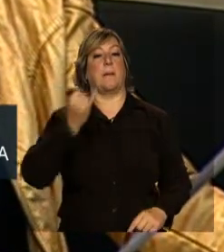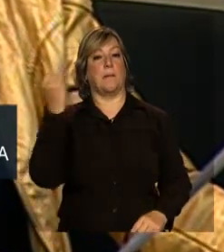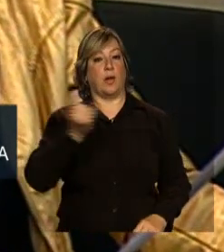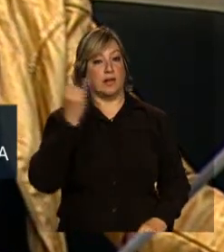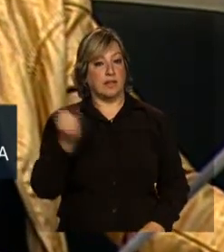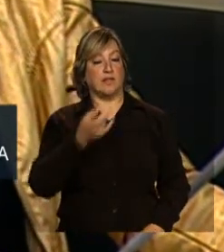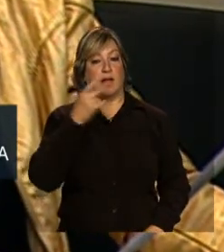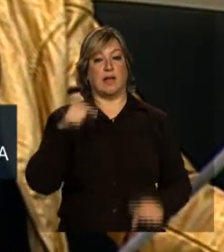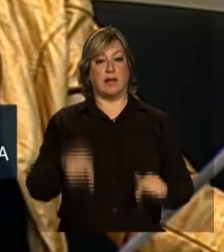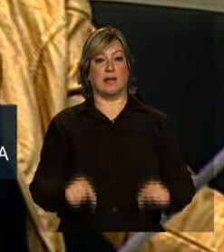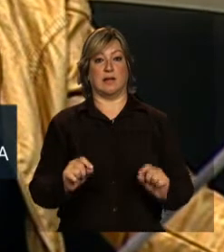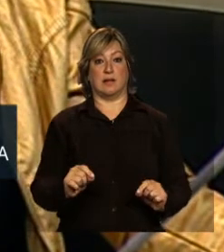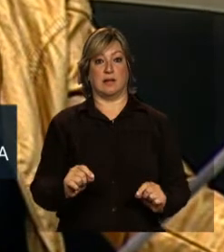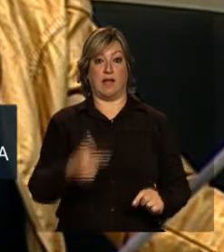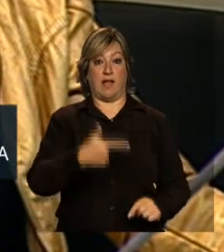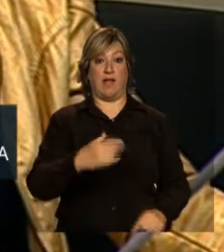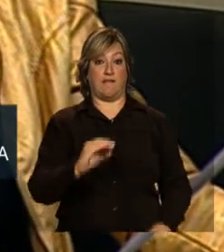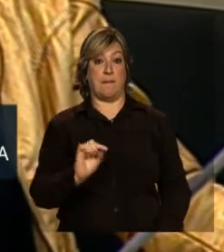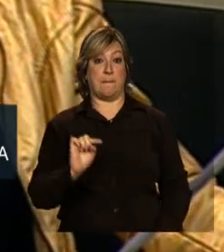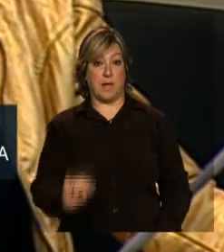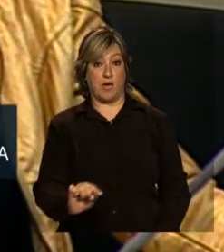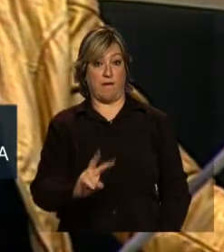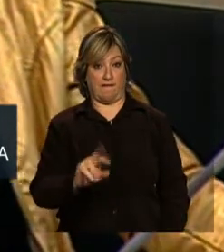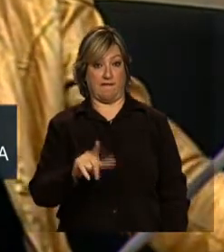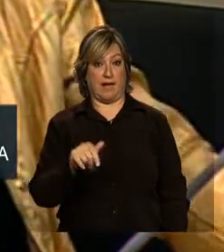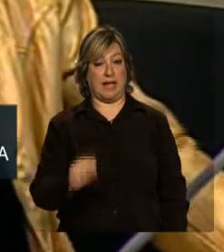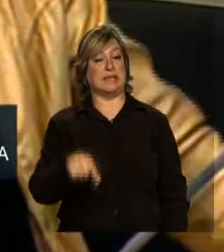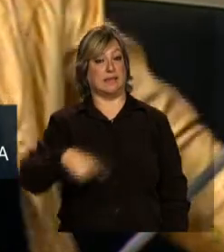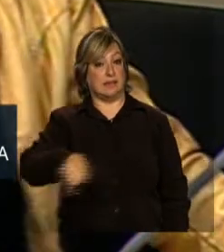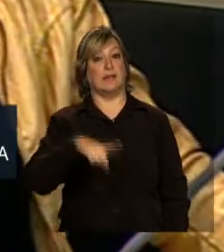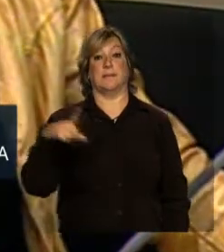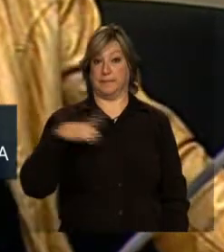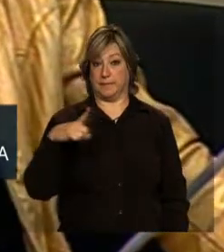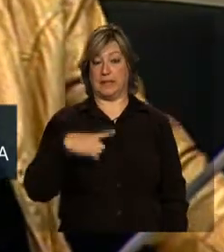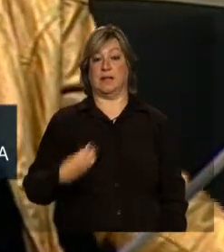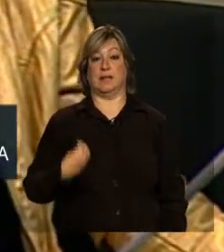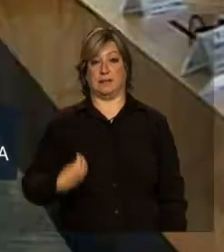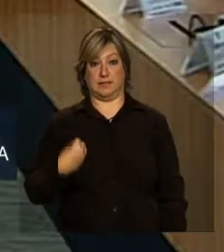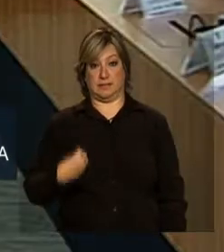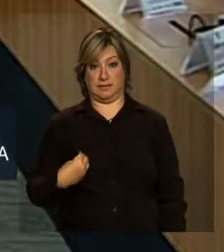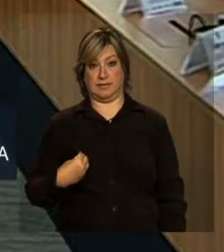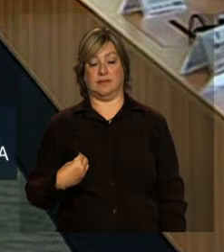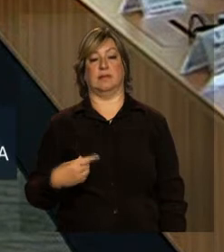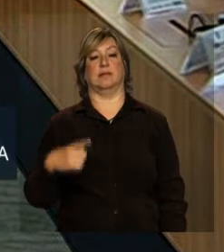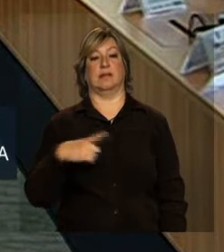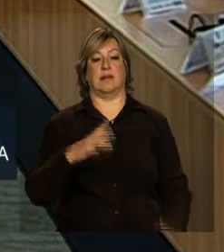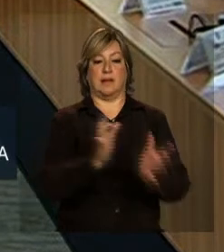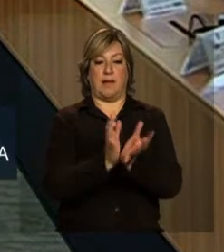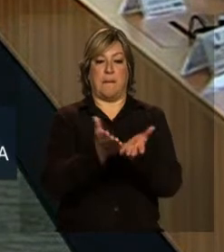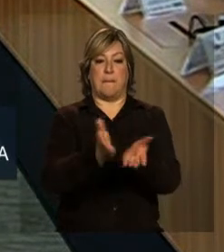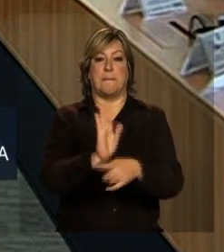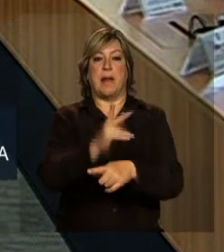aqui que as 20 mil vagas, elas existem reservadamente para as pessoas